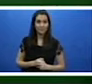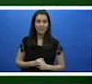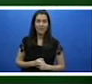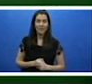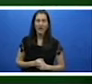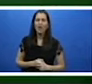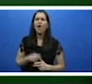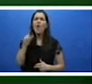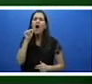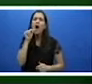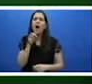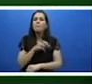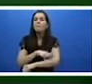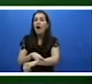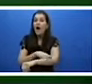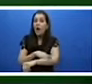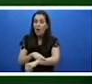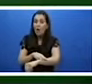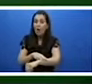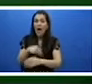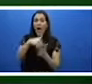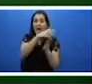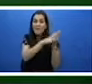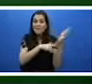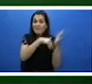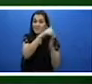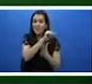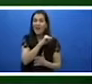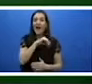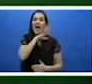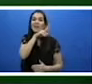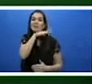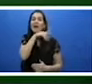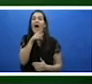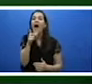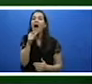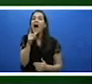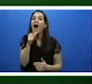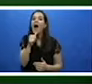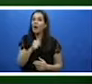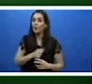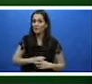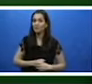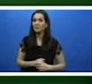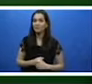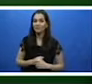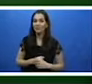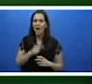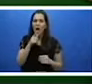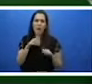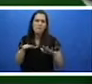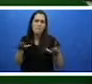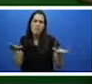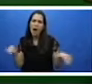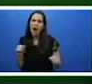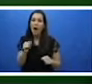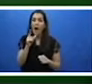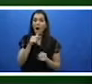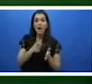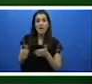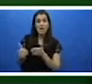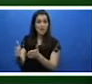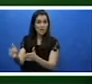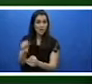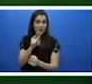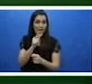Com marrom, nós vamos pintar os animais que têm ambientes aquáticos, como os mares, rios e lagos, por